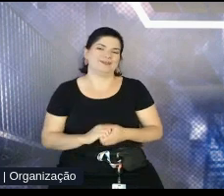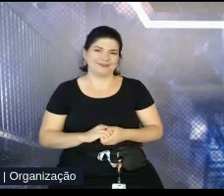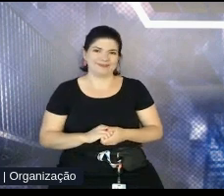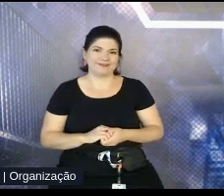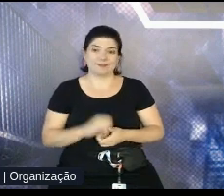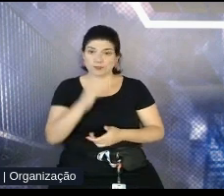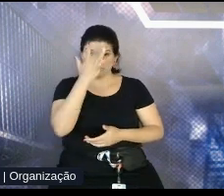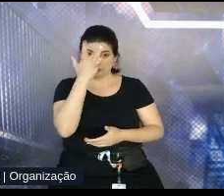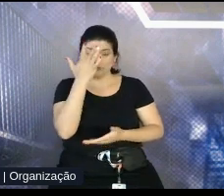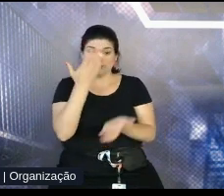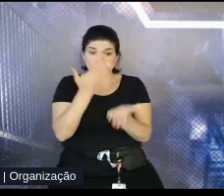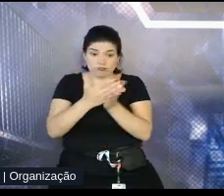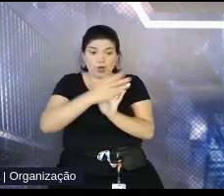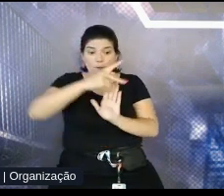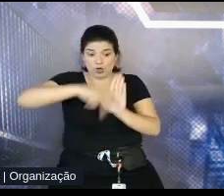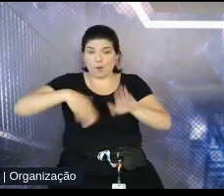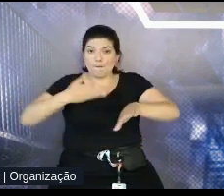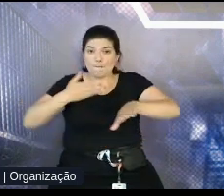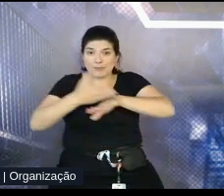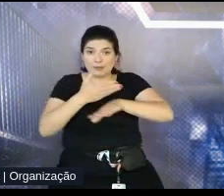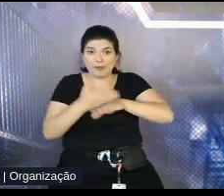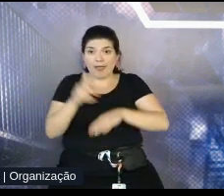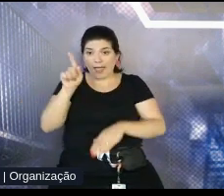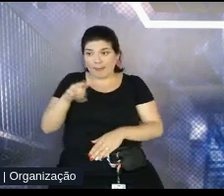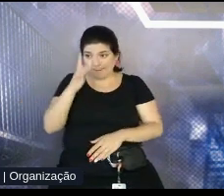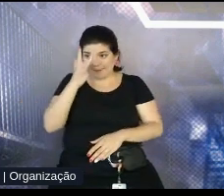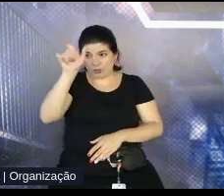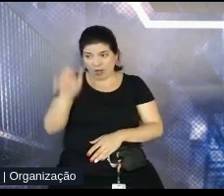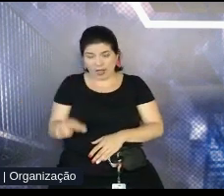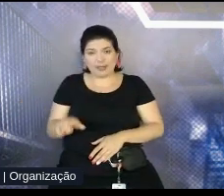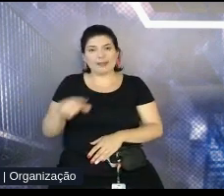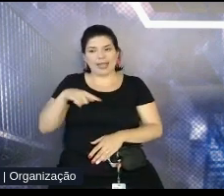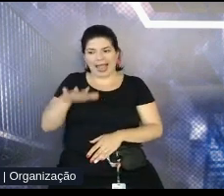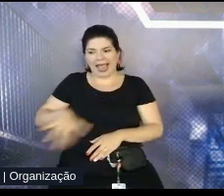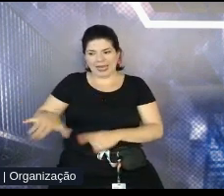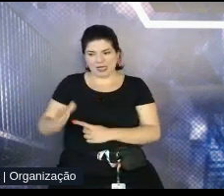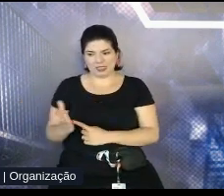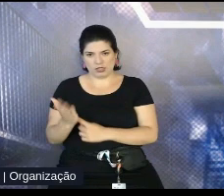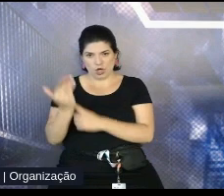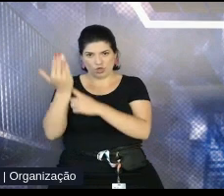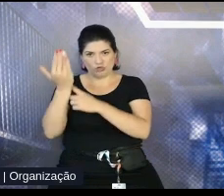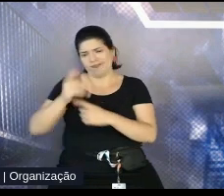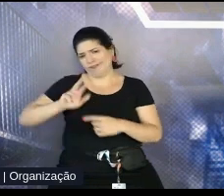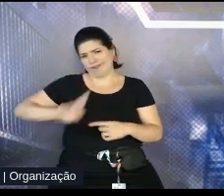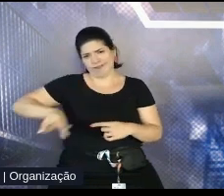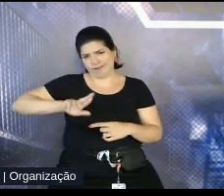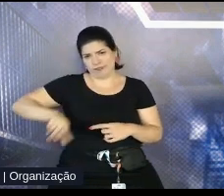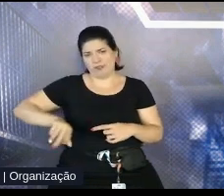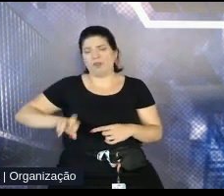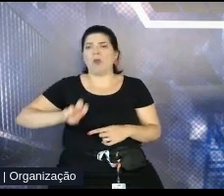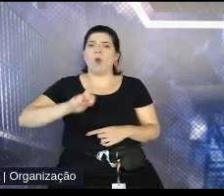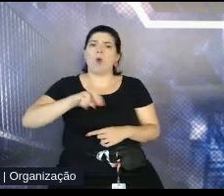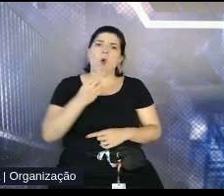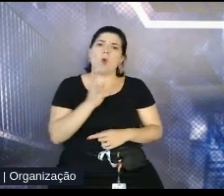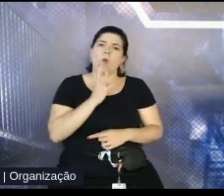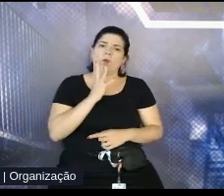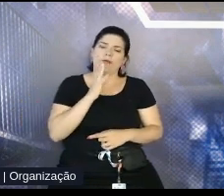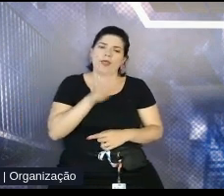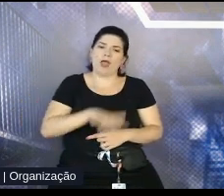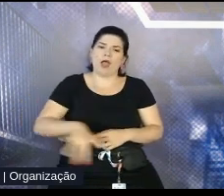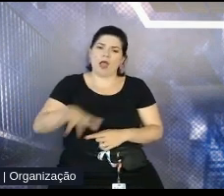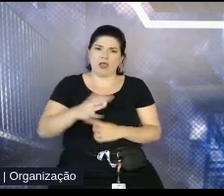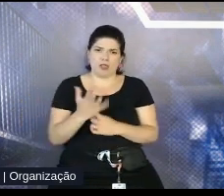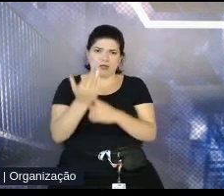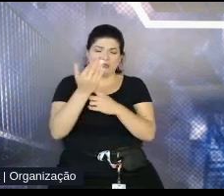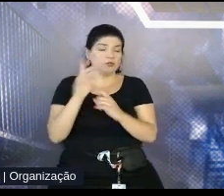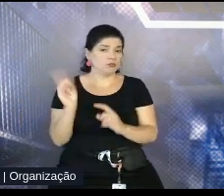no Catalisa não necessariamente são pessoas que vêm da área de tecnologia ou que têm esse background de tecnologia, e são